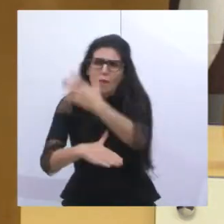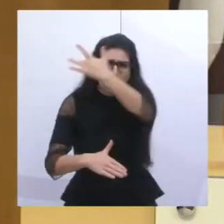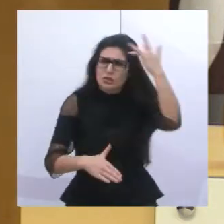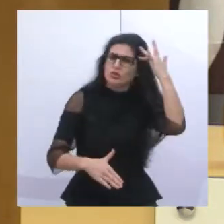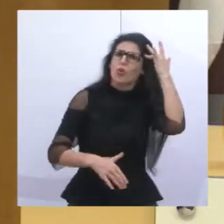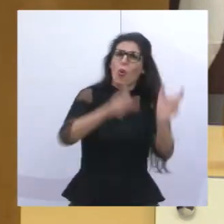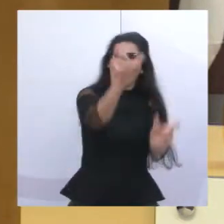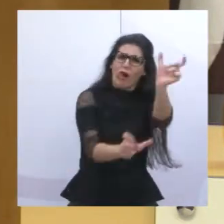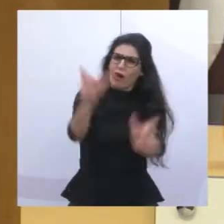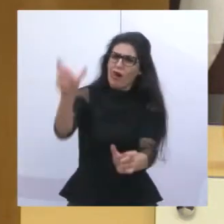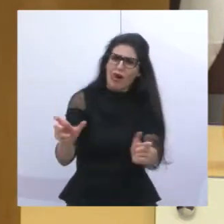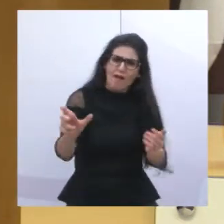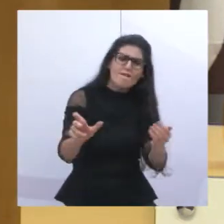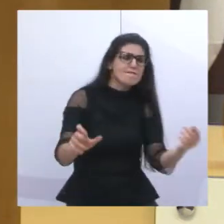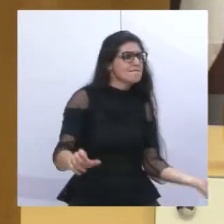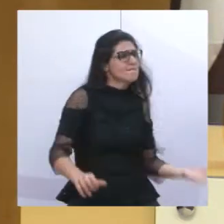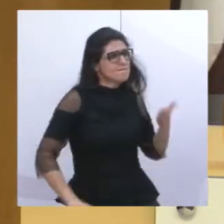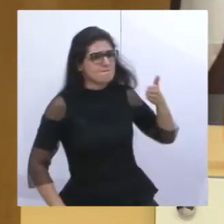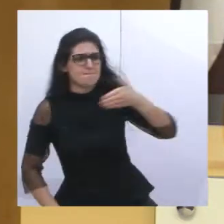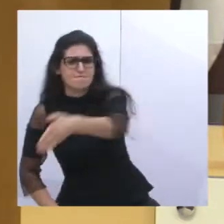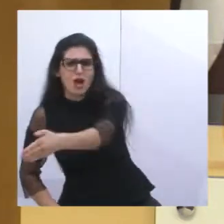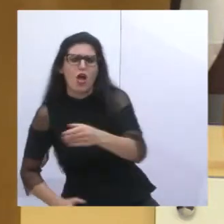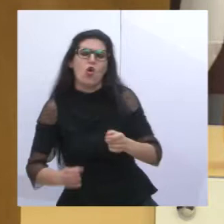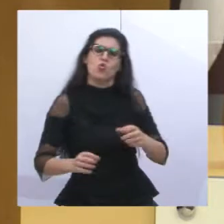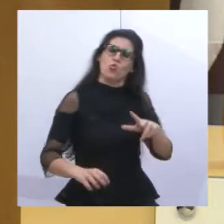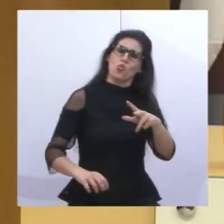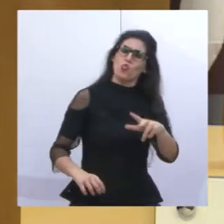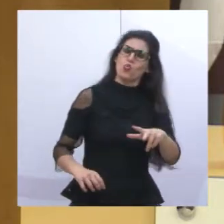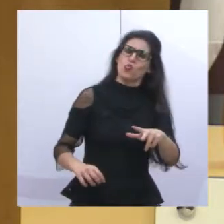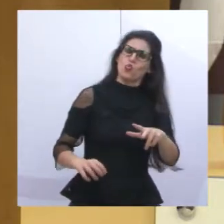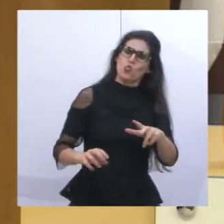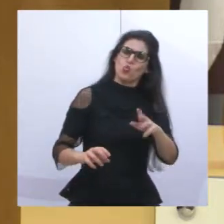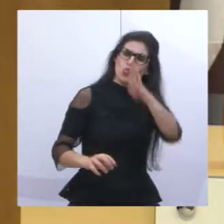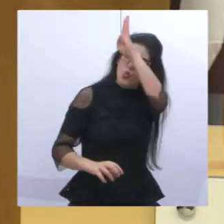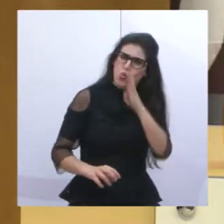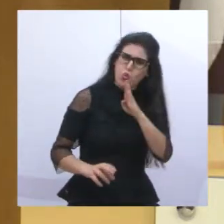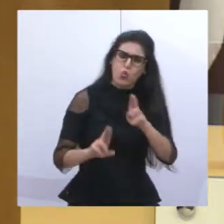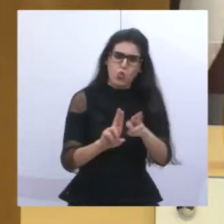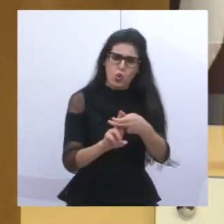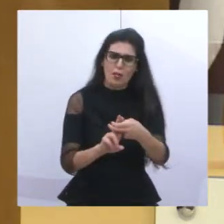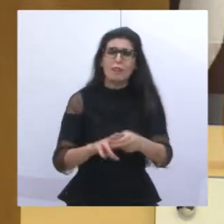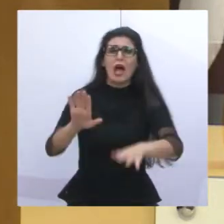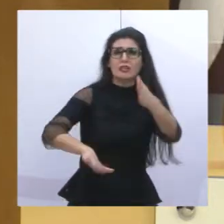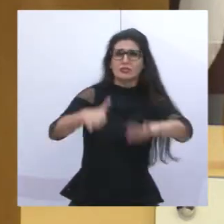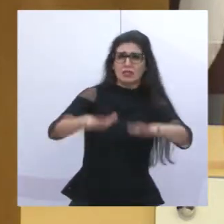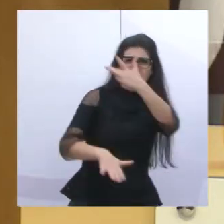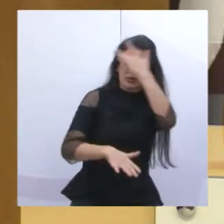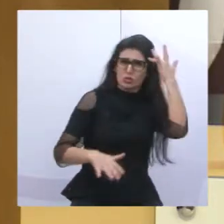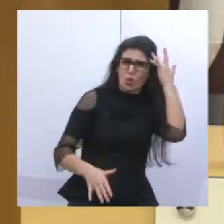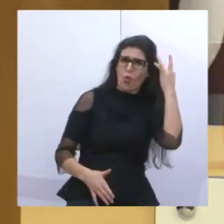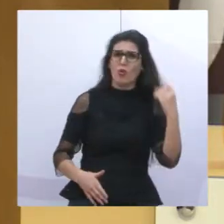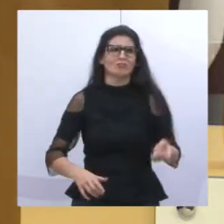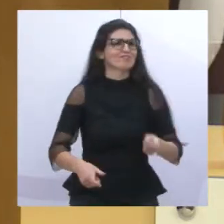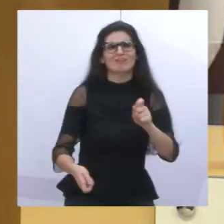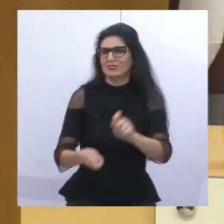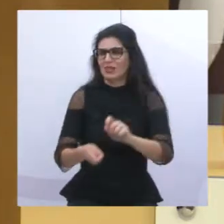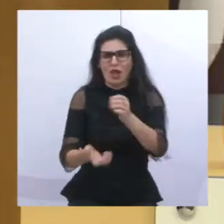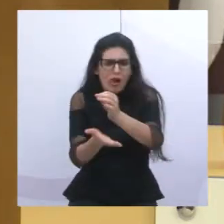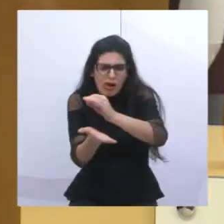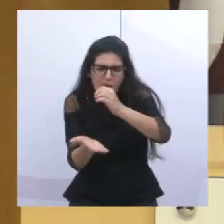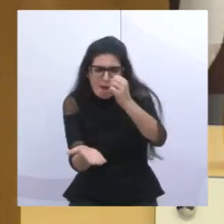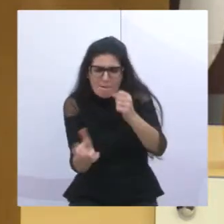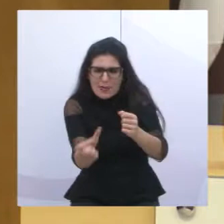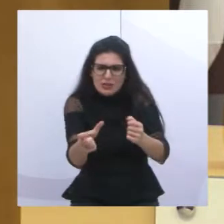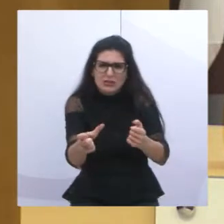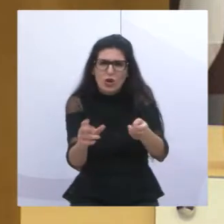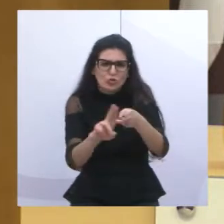as pessoas, por questão financeira, pagam o seu convênio médico, não faz o cadastro SUS. Todos nós deveríamos, como